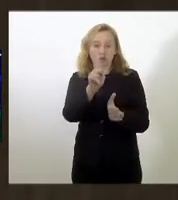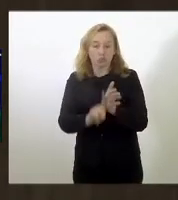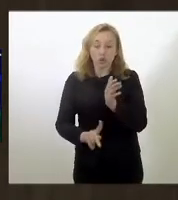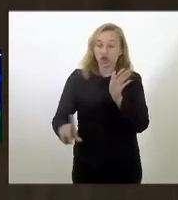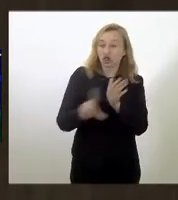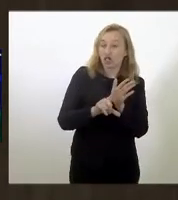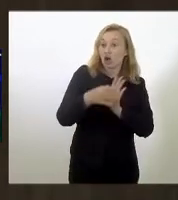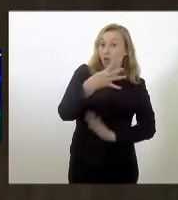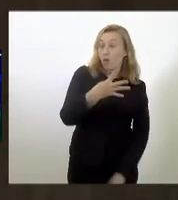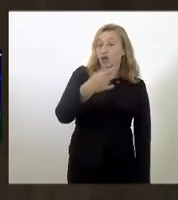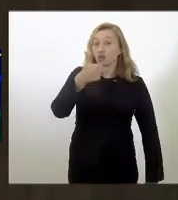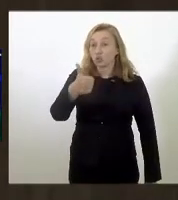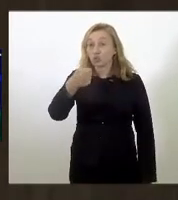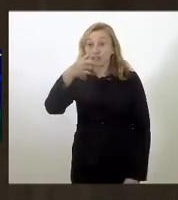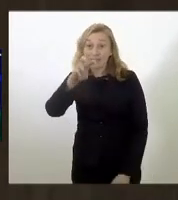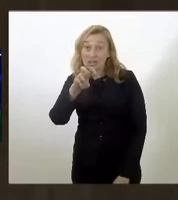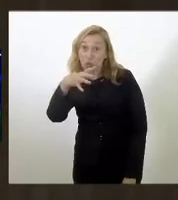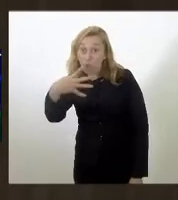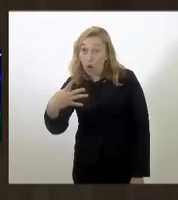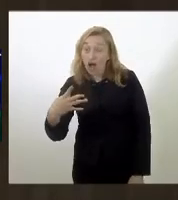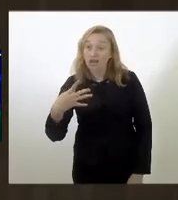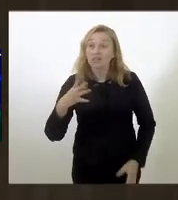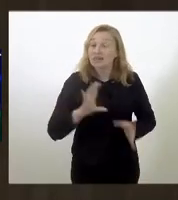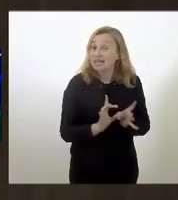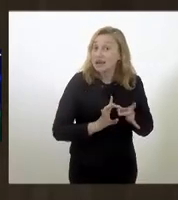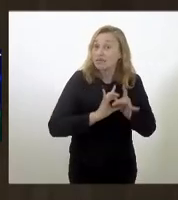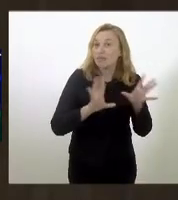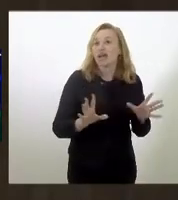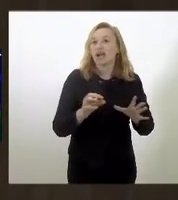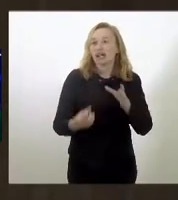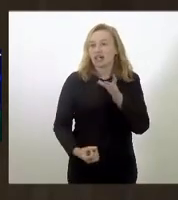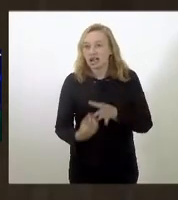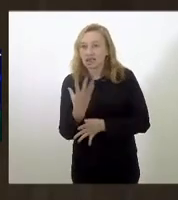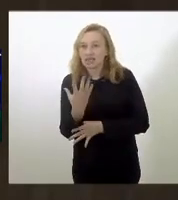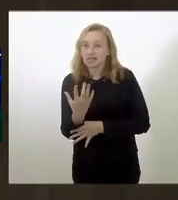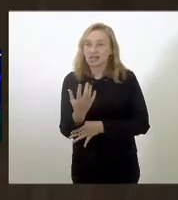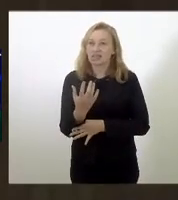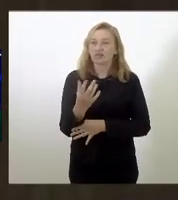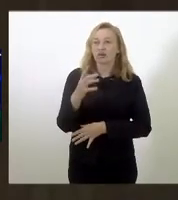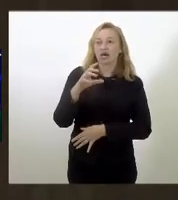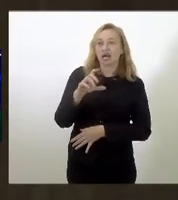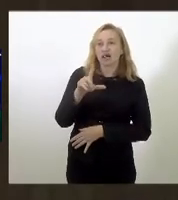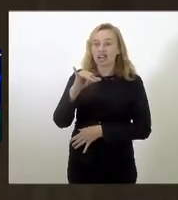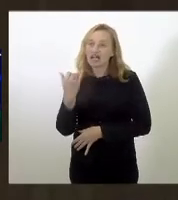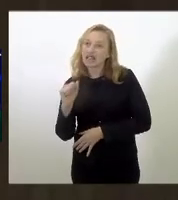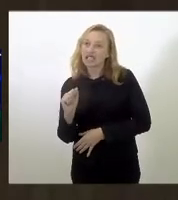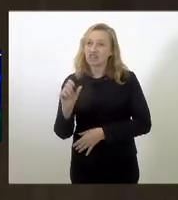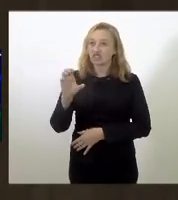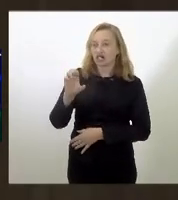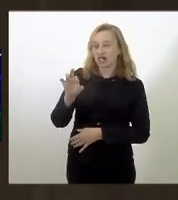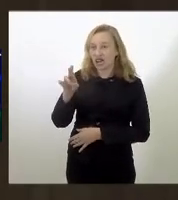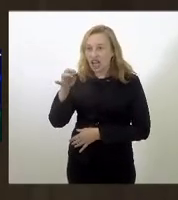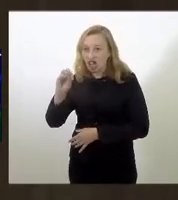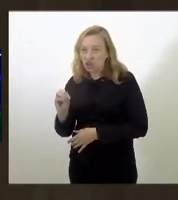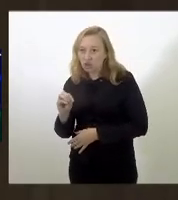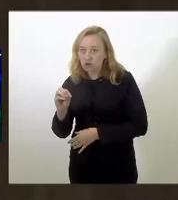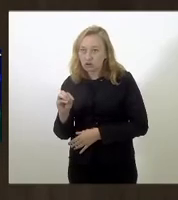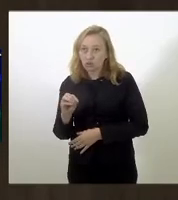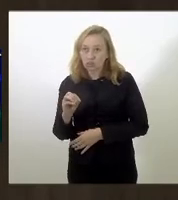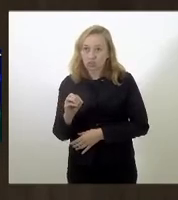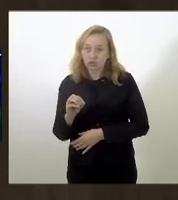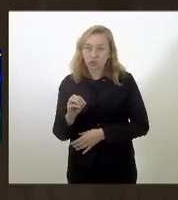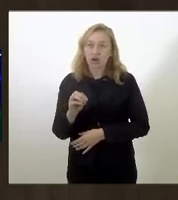lei 4154, que autoriza a criação de uma linha de crédito através da Agência Estadual